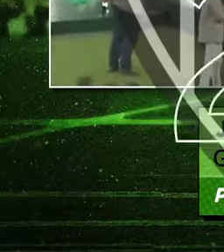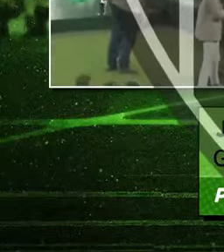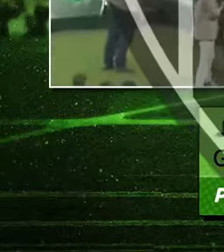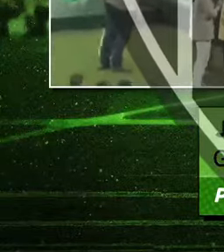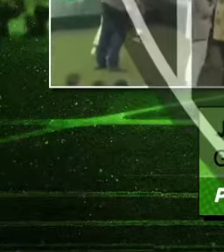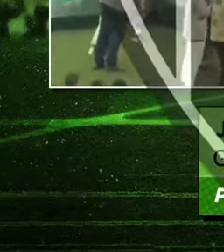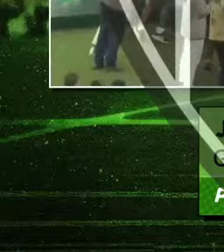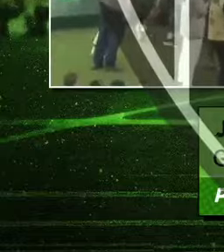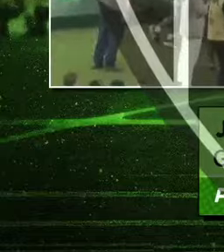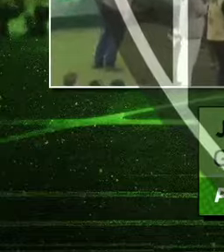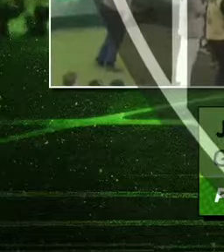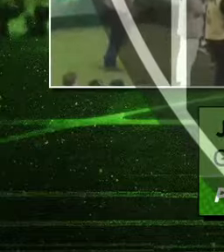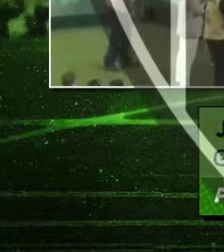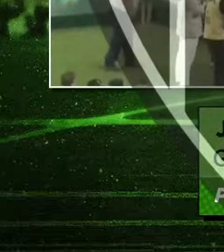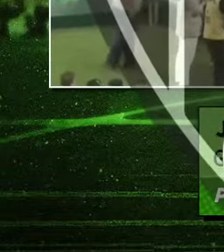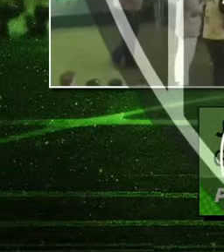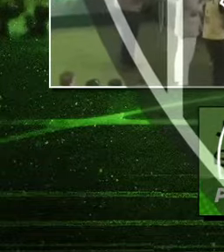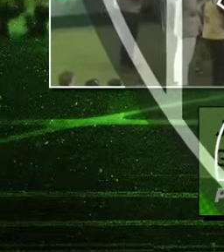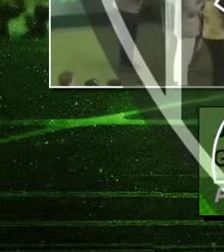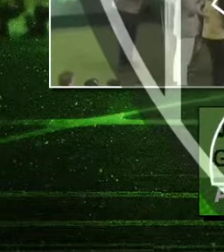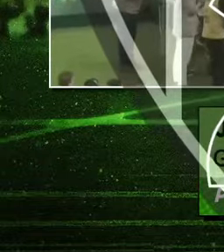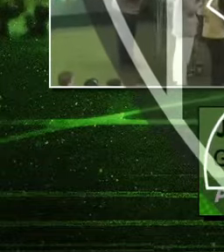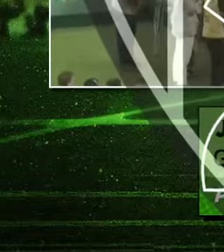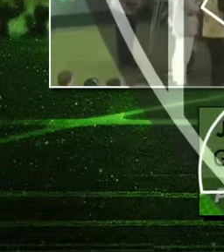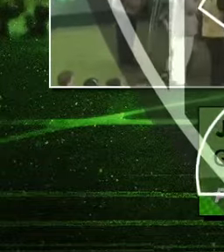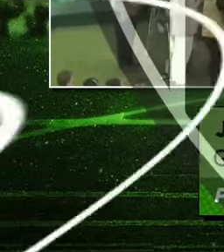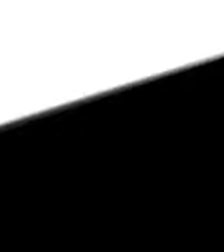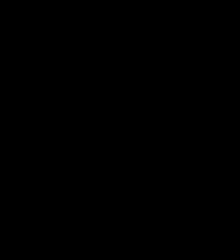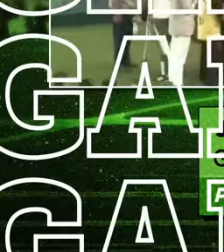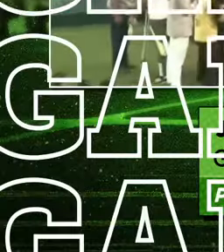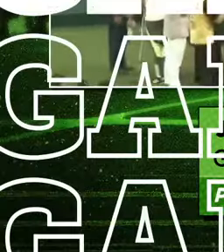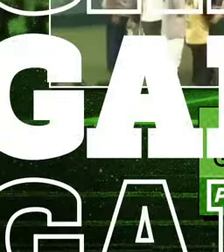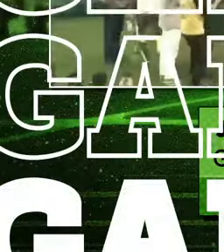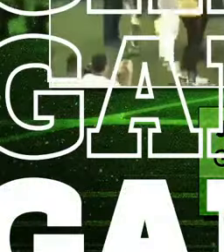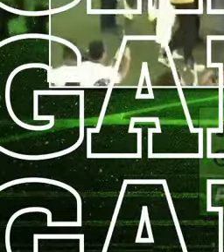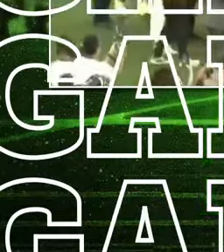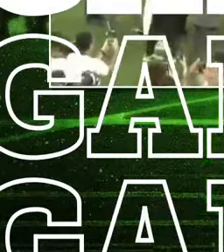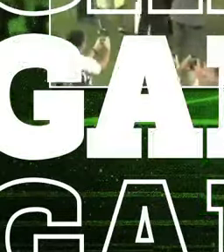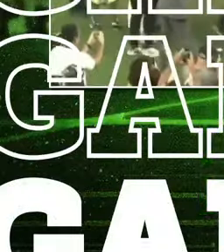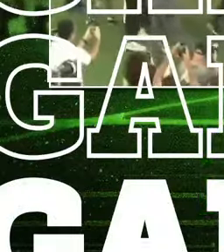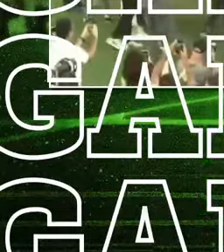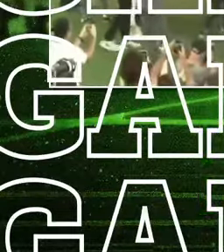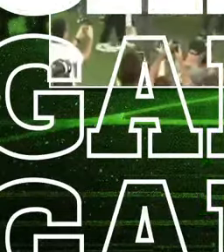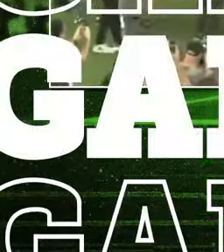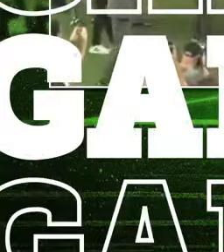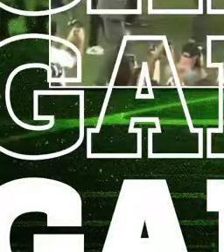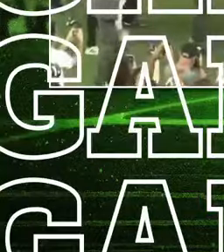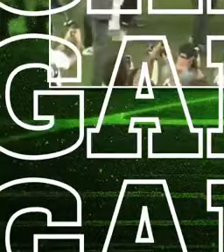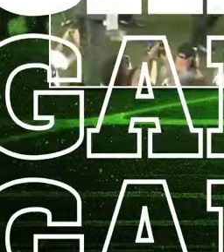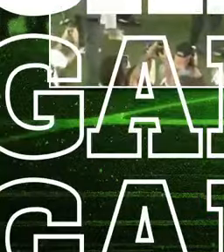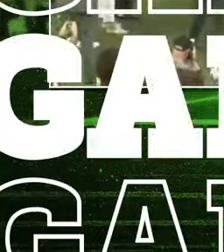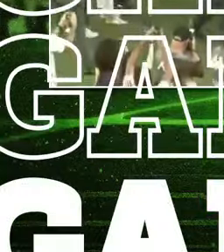cinco vezes campeão Mineiro